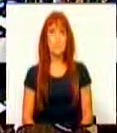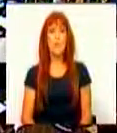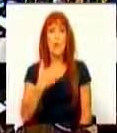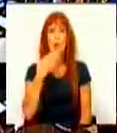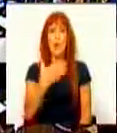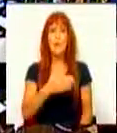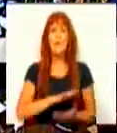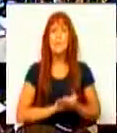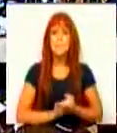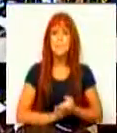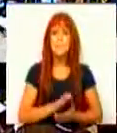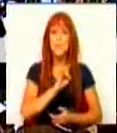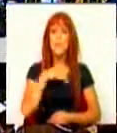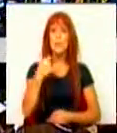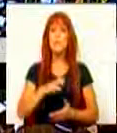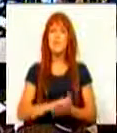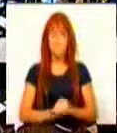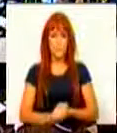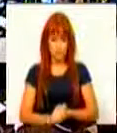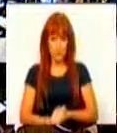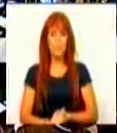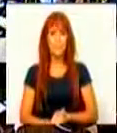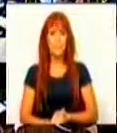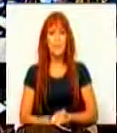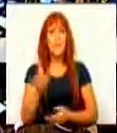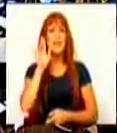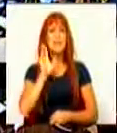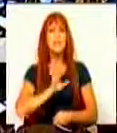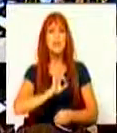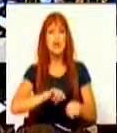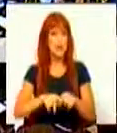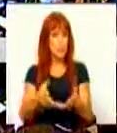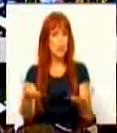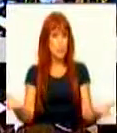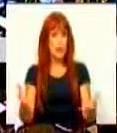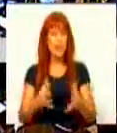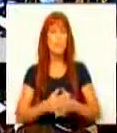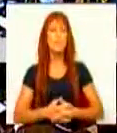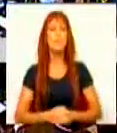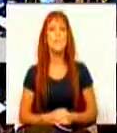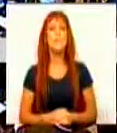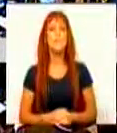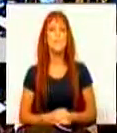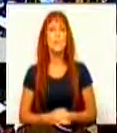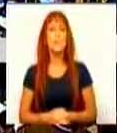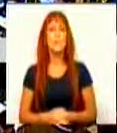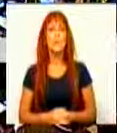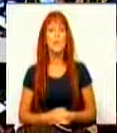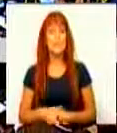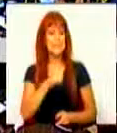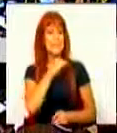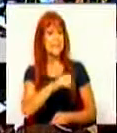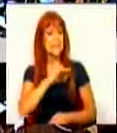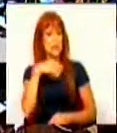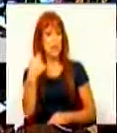Muito obrigado, Sr. Presidente, senhoras e senhores deputados. Com a autorização do